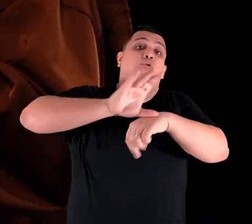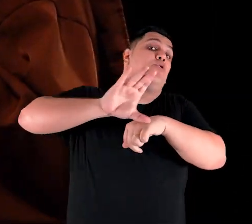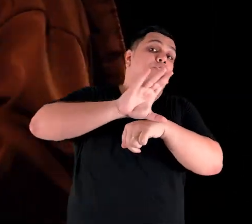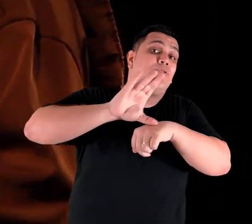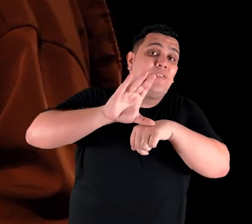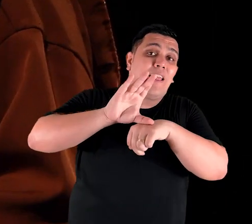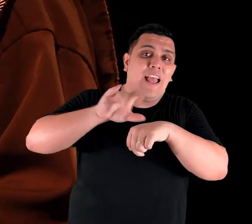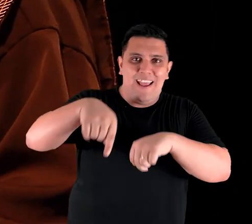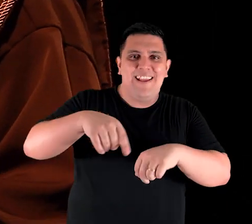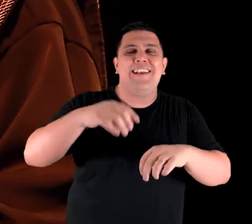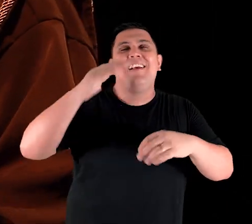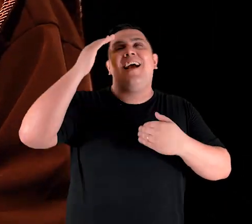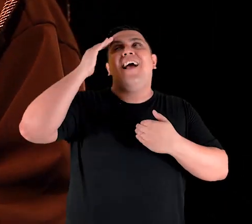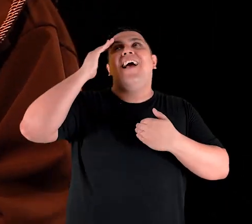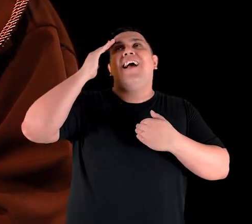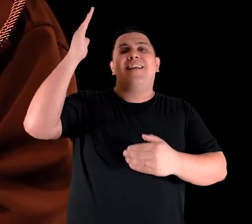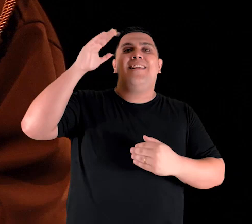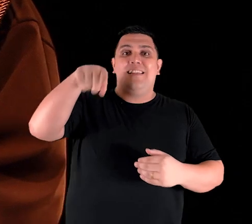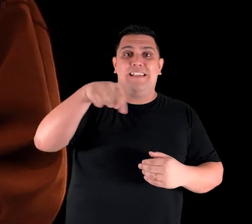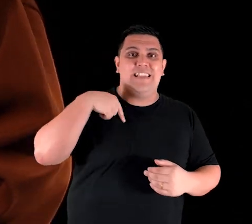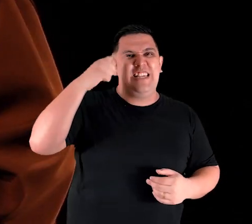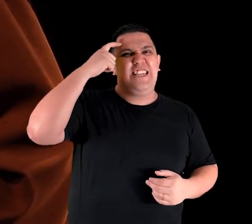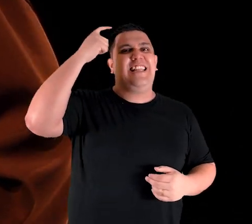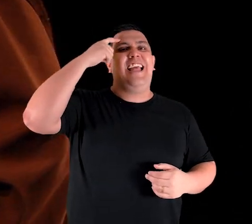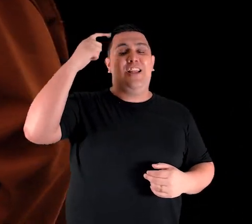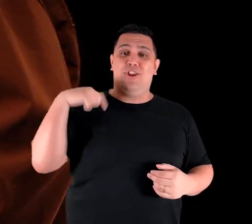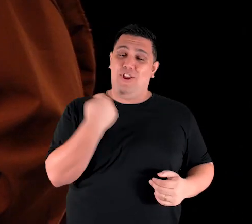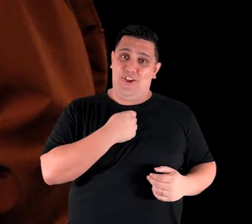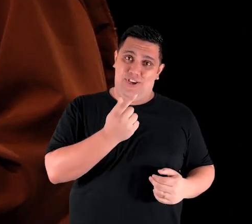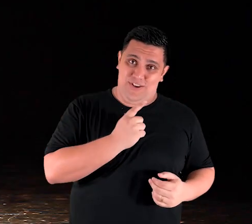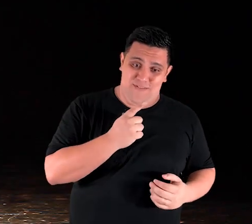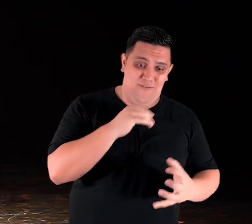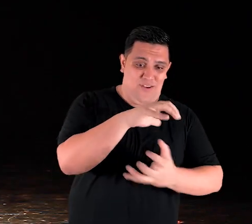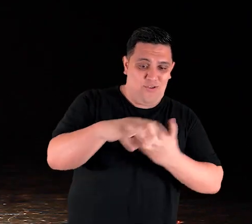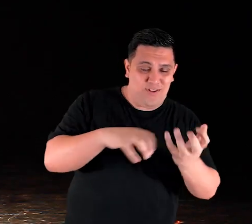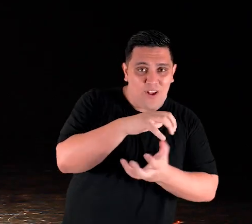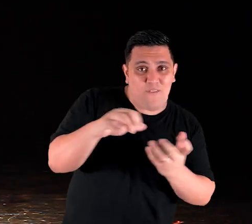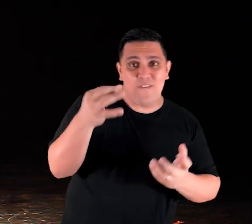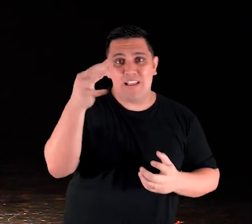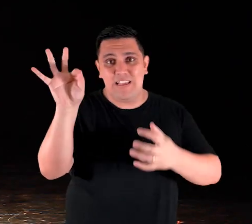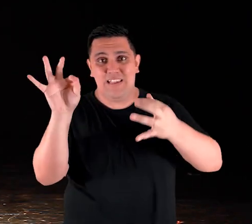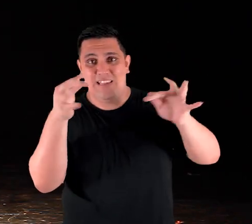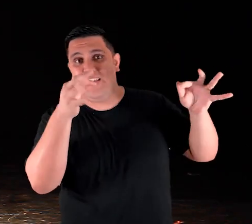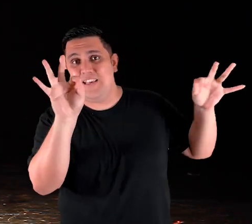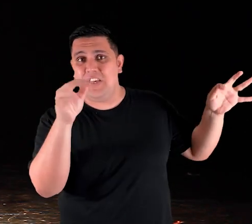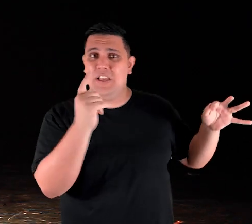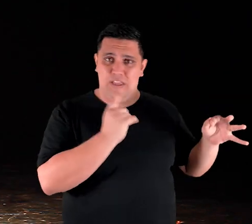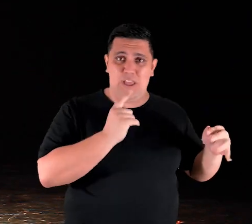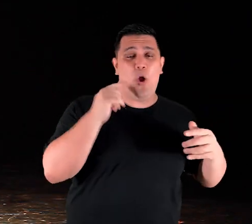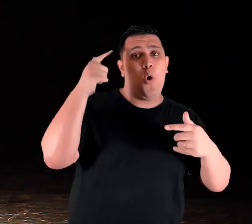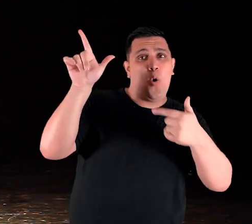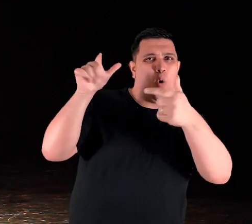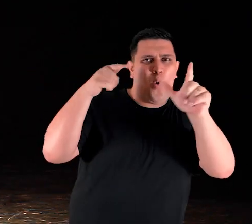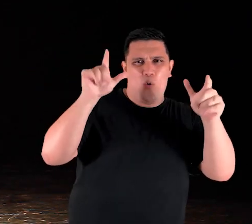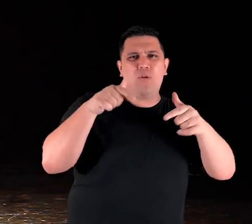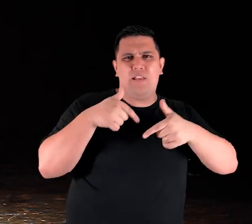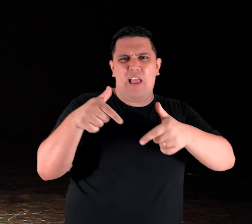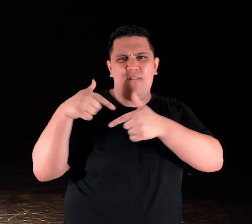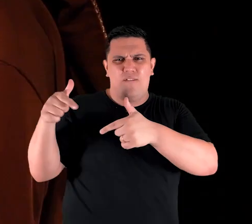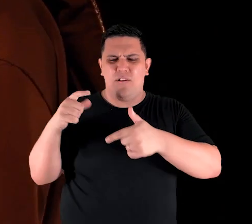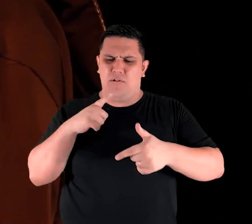a essas ideias, nós tivemos a Revolução Francesa e muitos outros avanços que perduram há